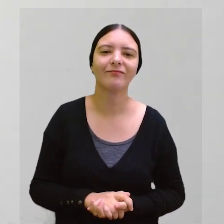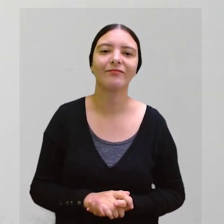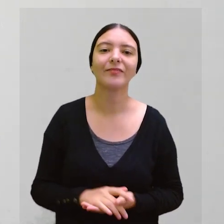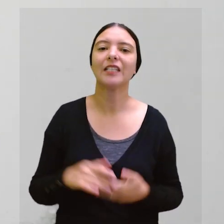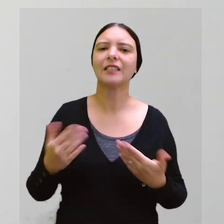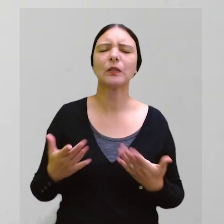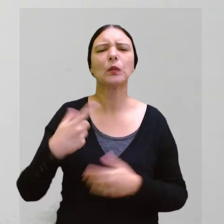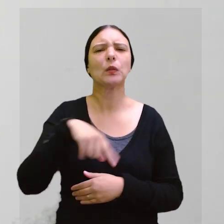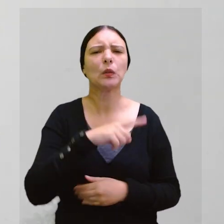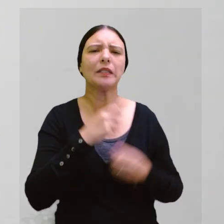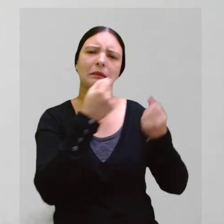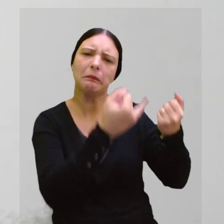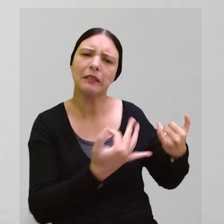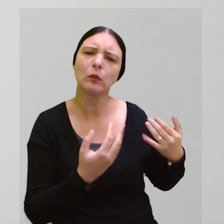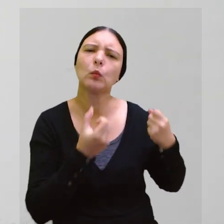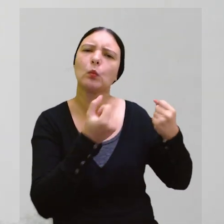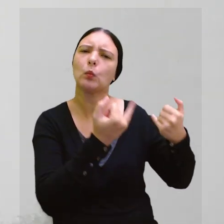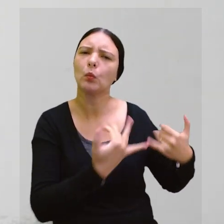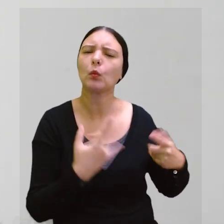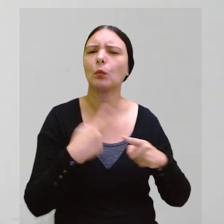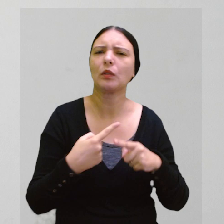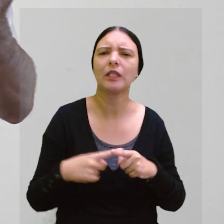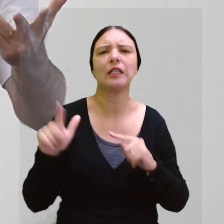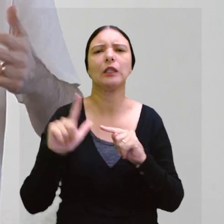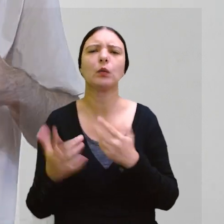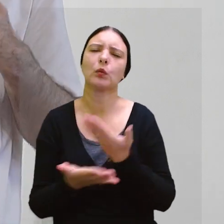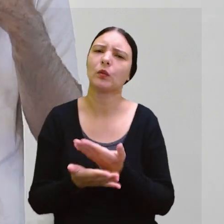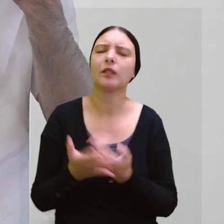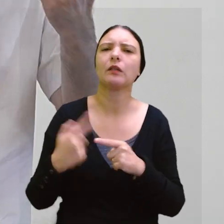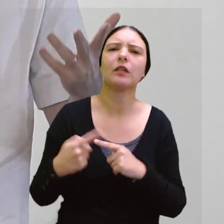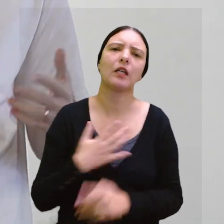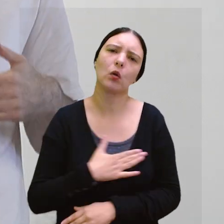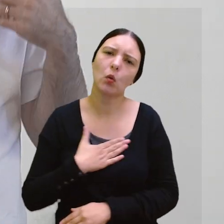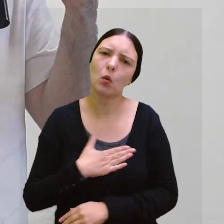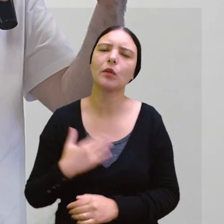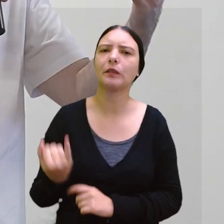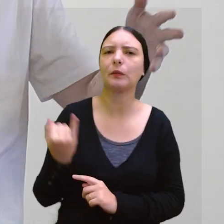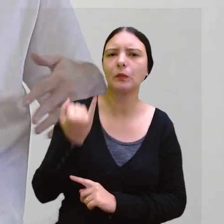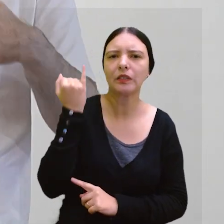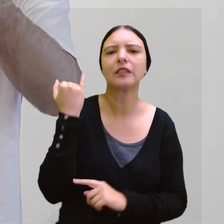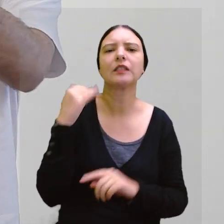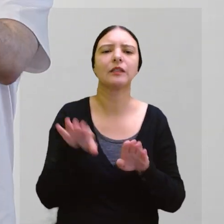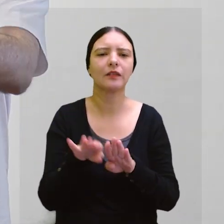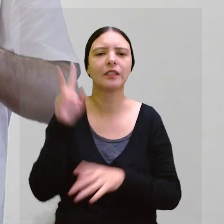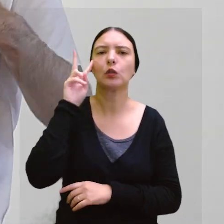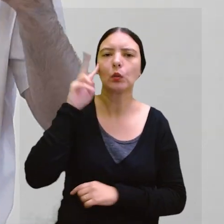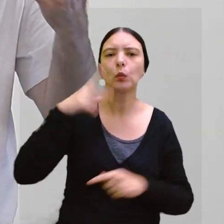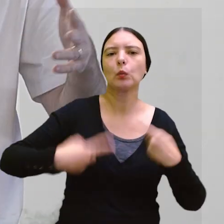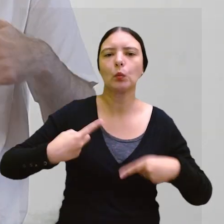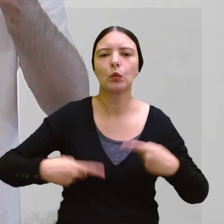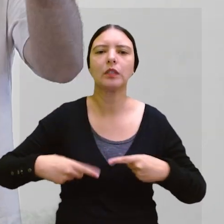A gente ficou ouvindo, dando explicação para ela de por que estudar, por que a gente gostava, qual a importância histórica,